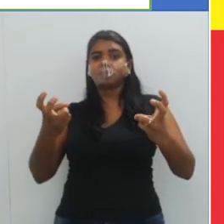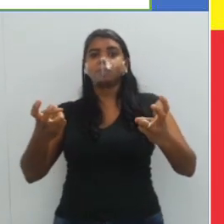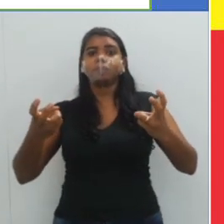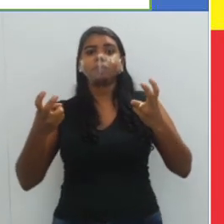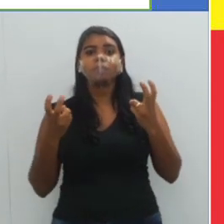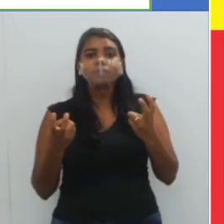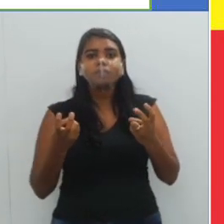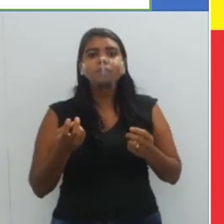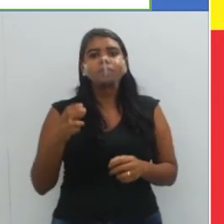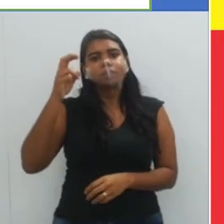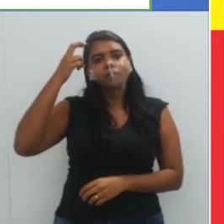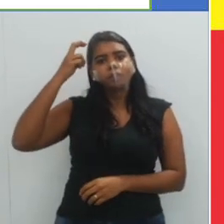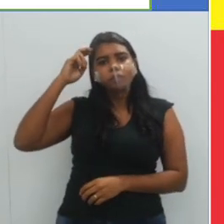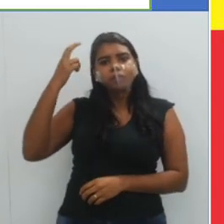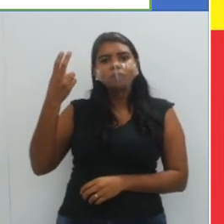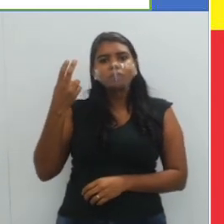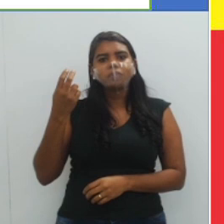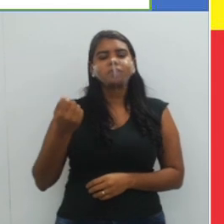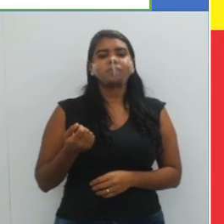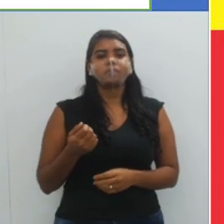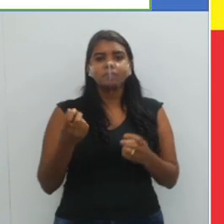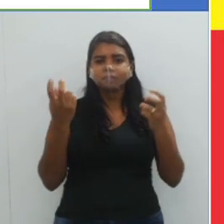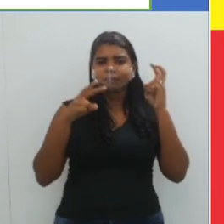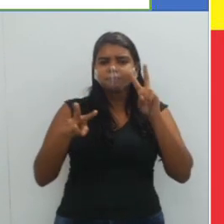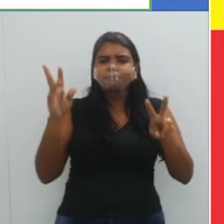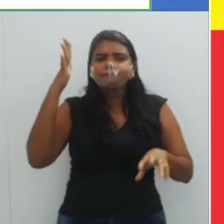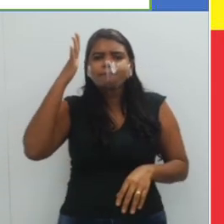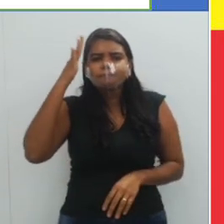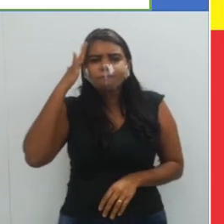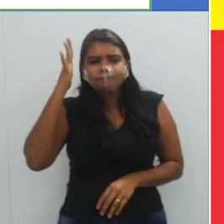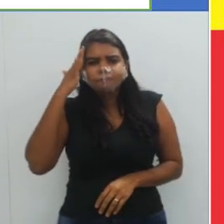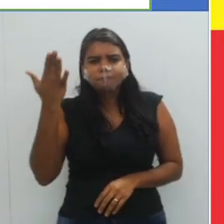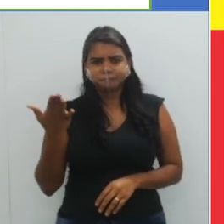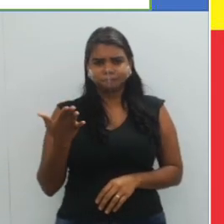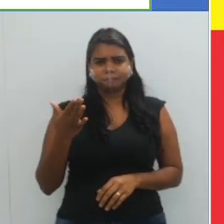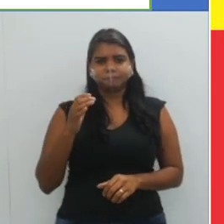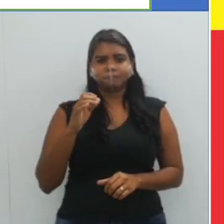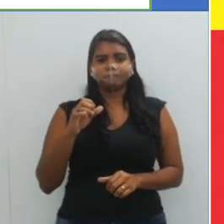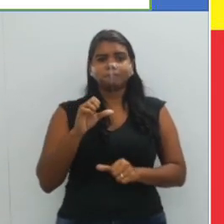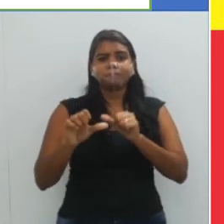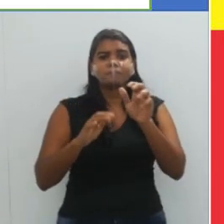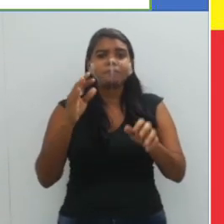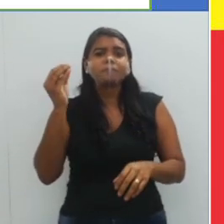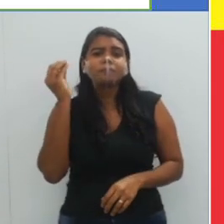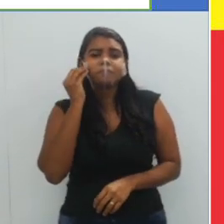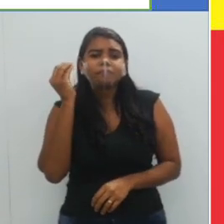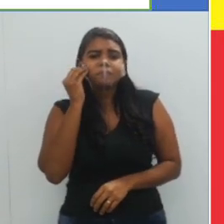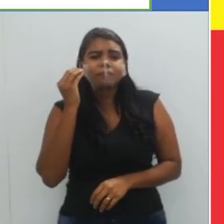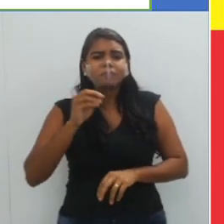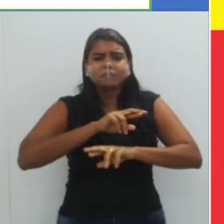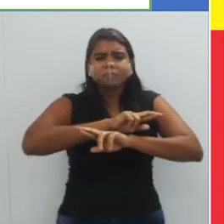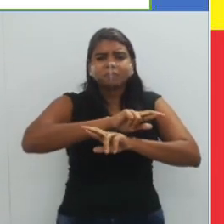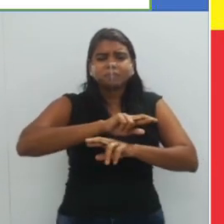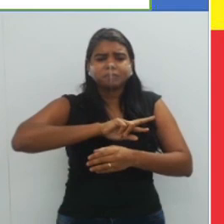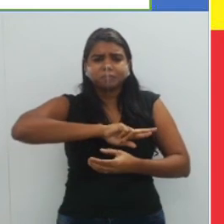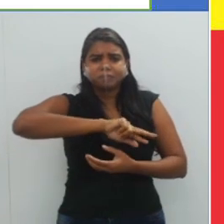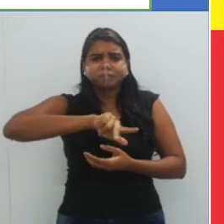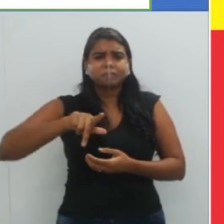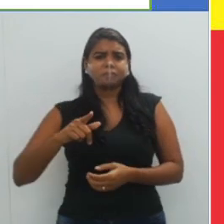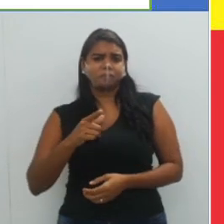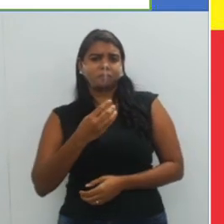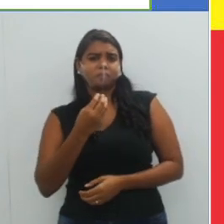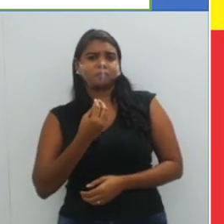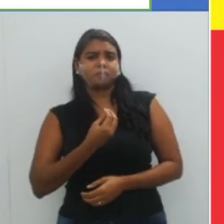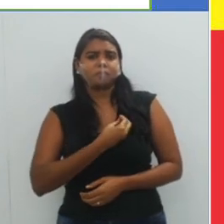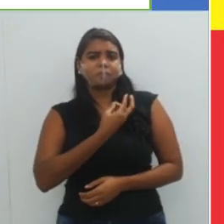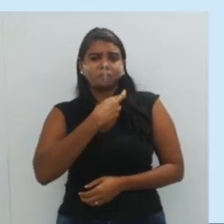perspectiva intercultural que visa a compreensão das múltiplas experiências religiosas da humanidade. Mais